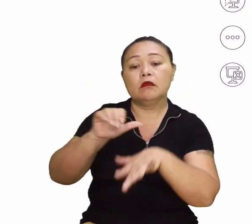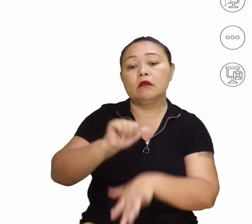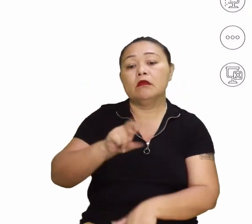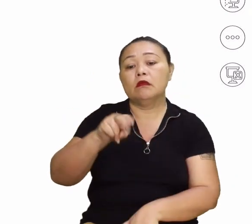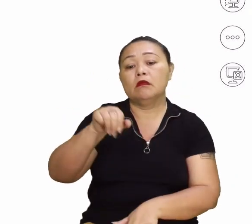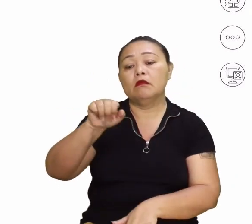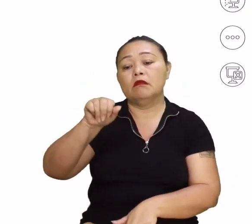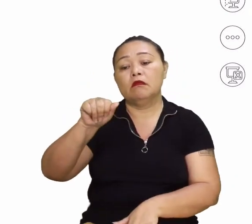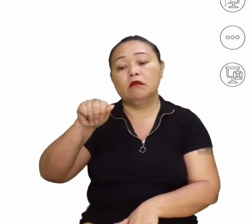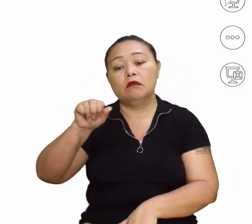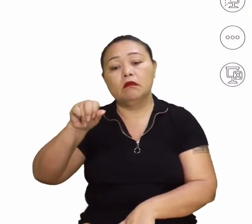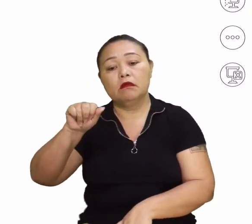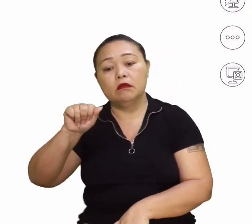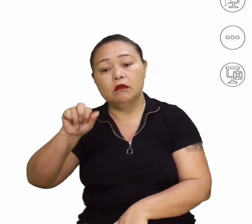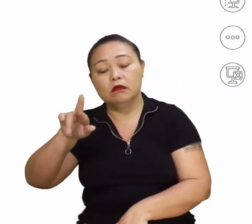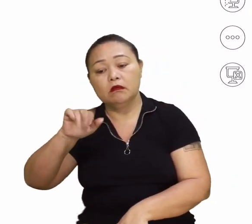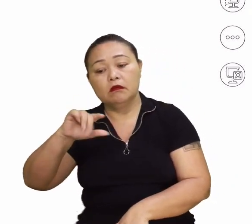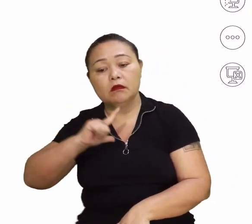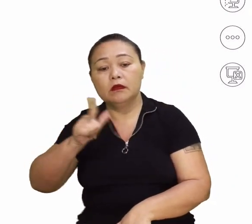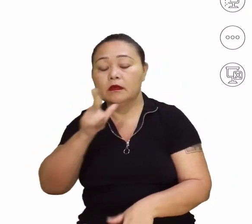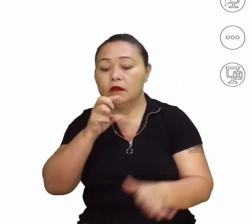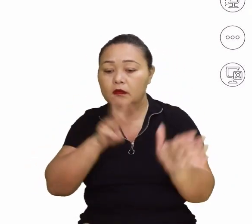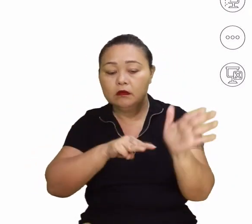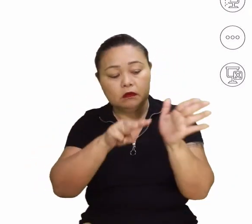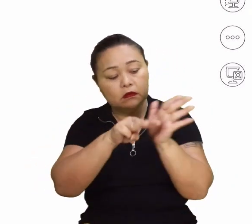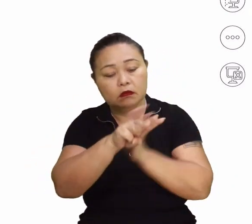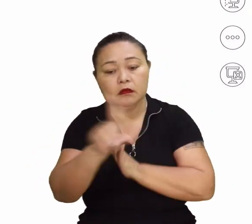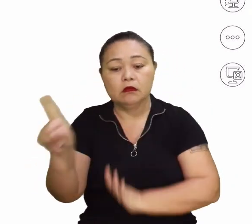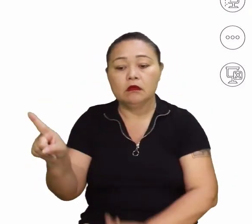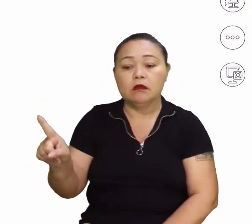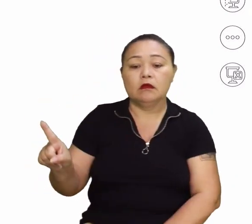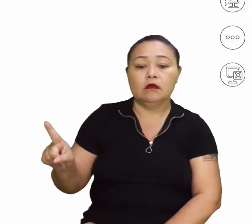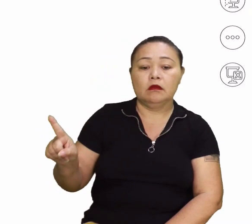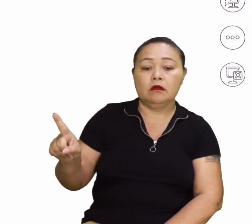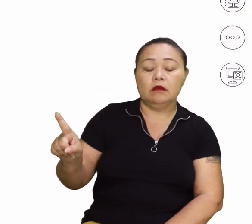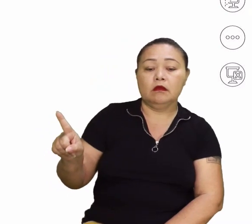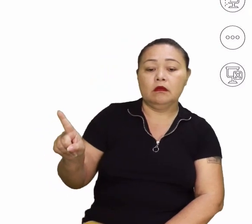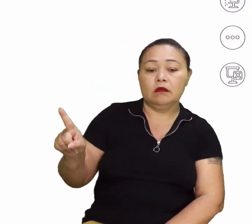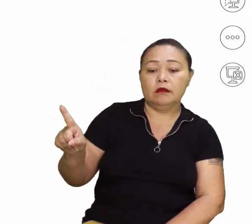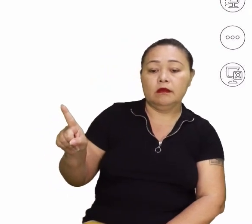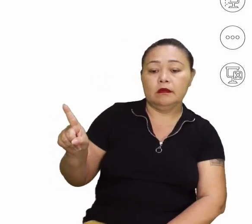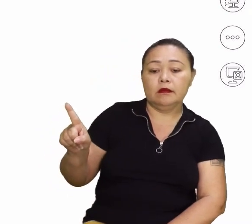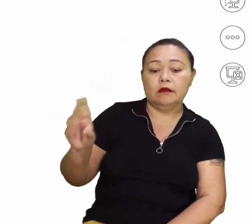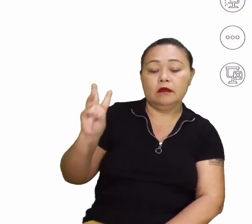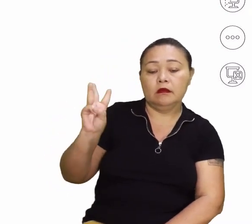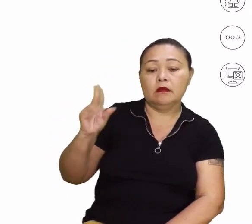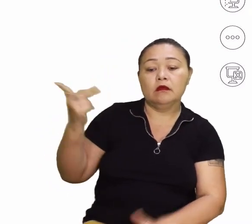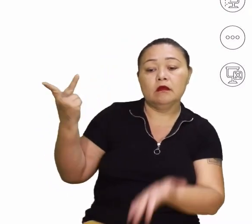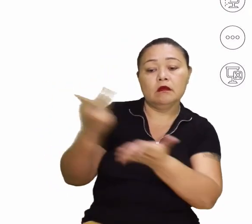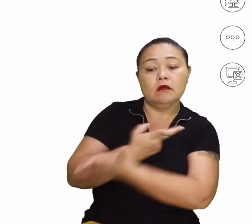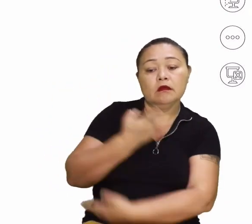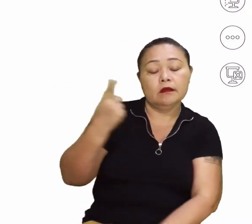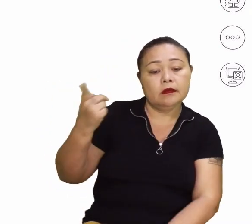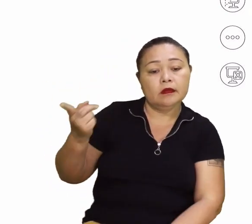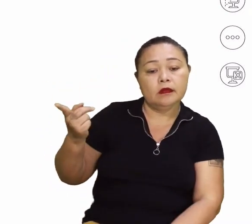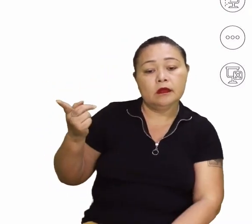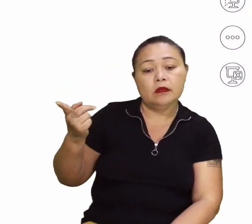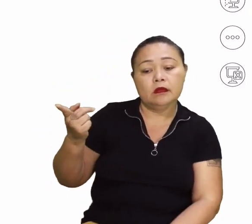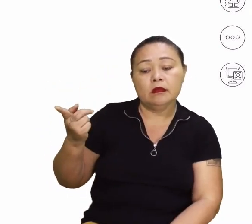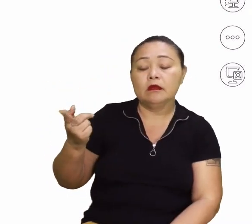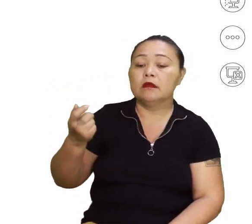depósitos aluvionares do Rio Madeira. Então, galera, olha só, o que acontece?